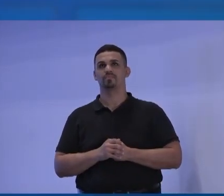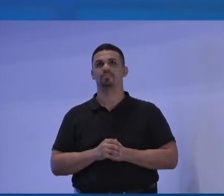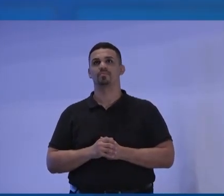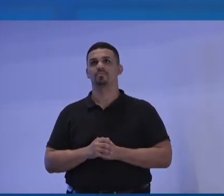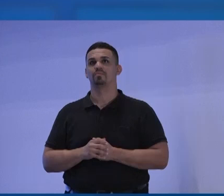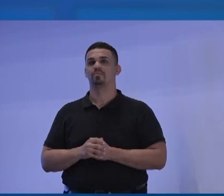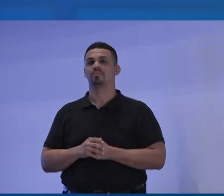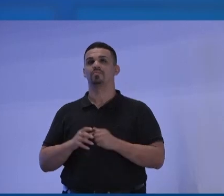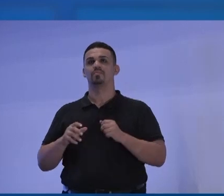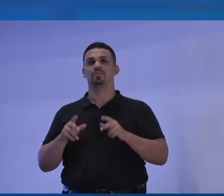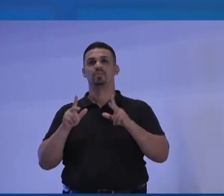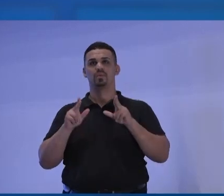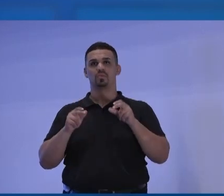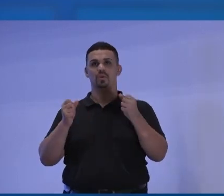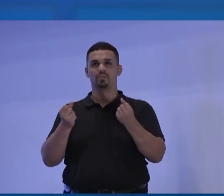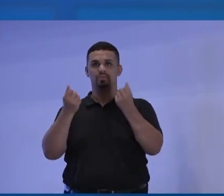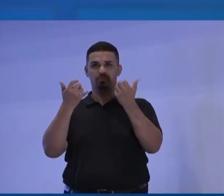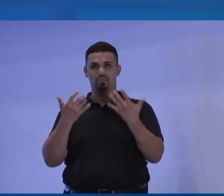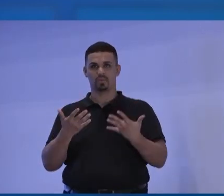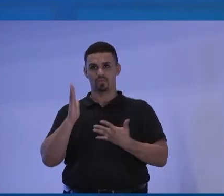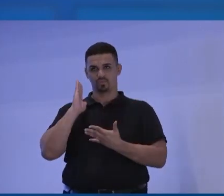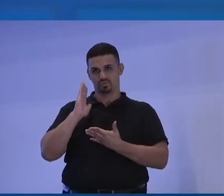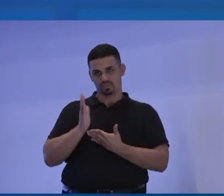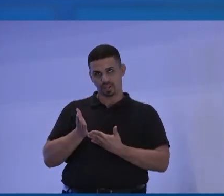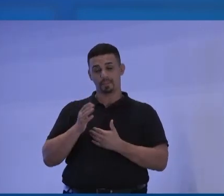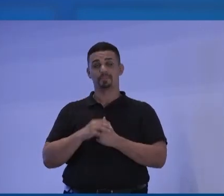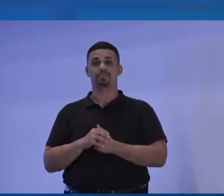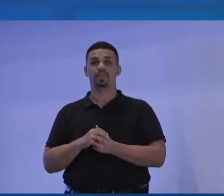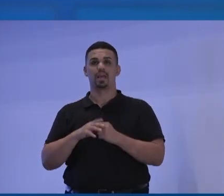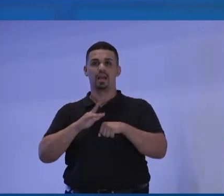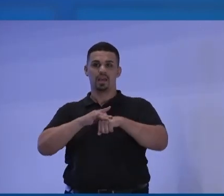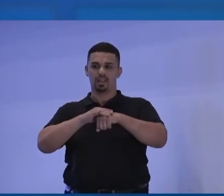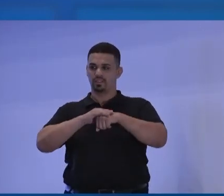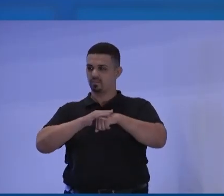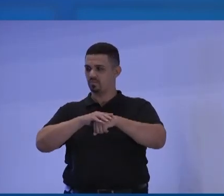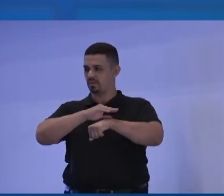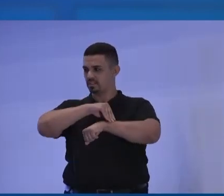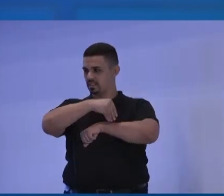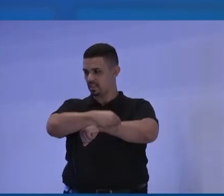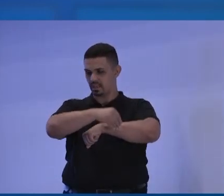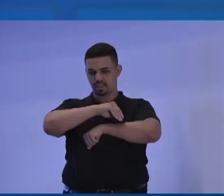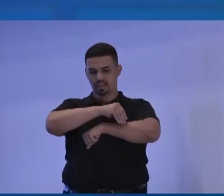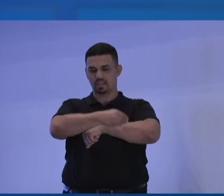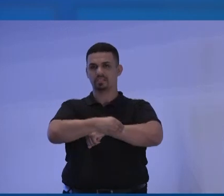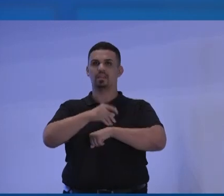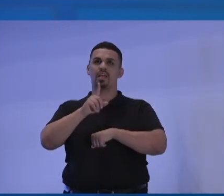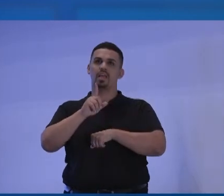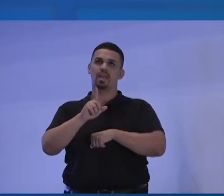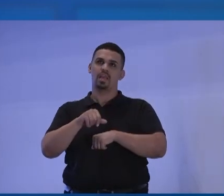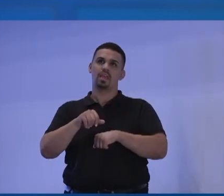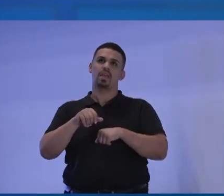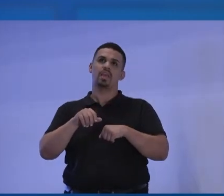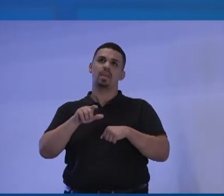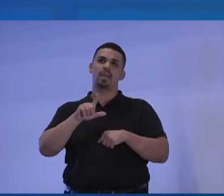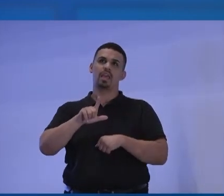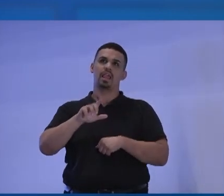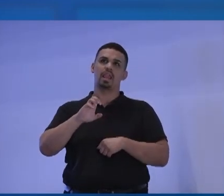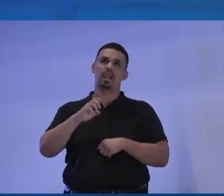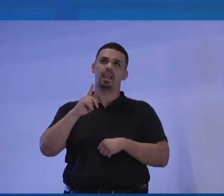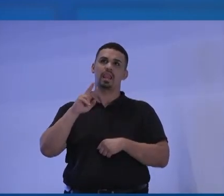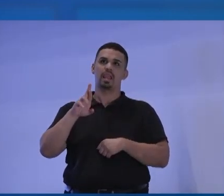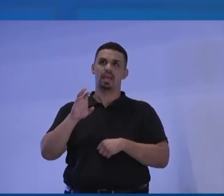Então, como foi bem falado, a hanseníase é a lepra, que do grego quer dizer